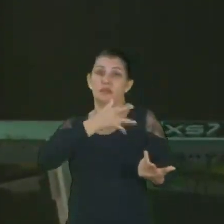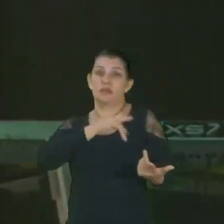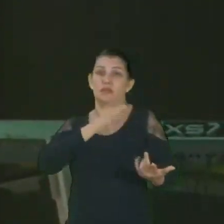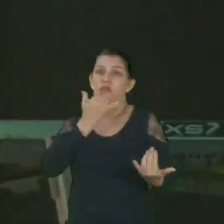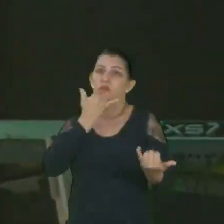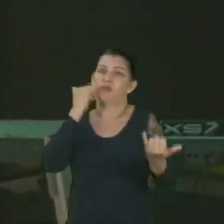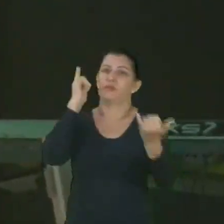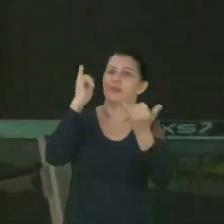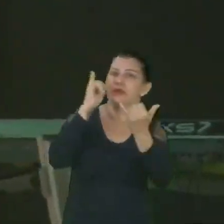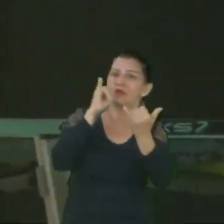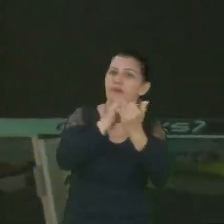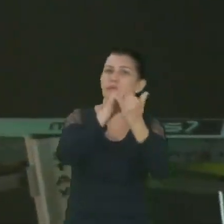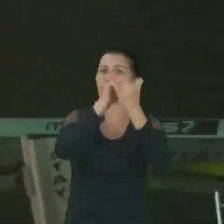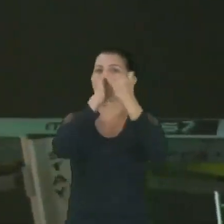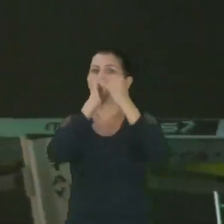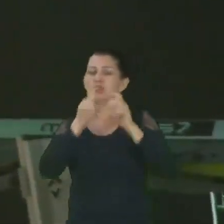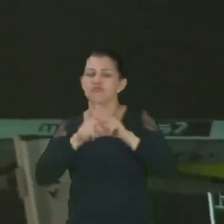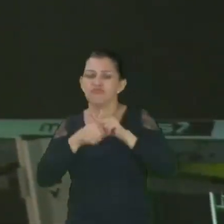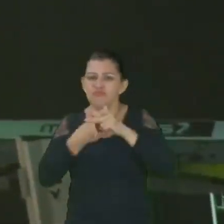pelo olhar da